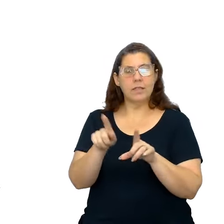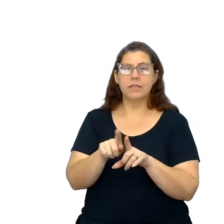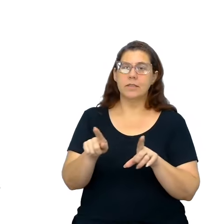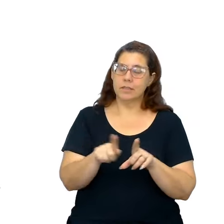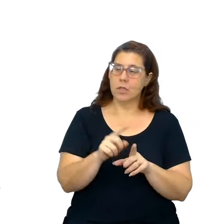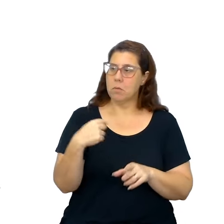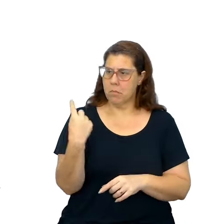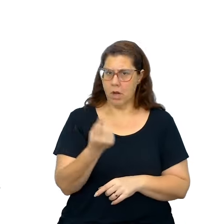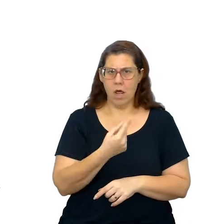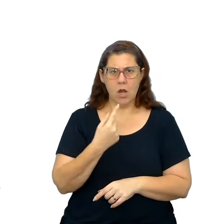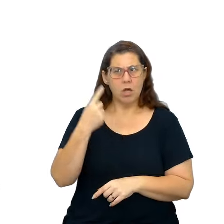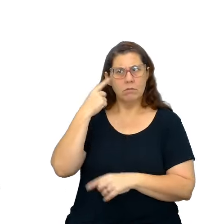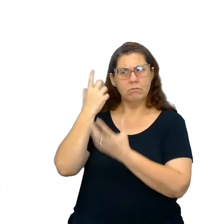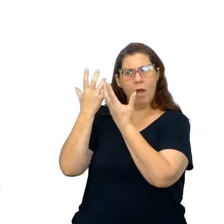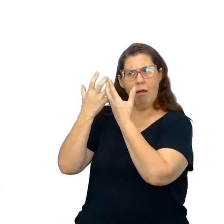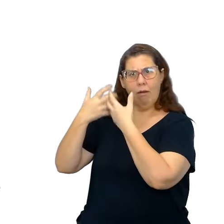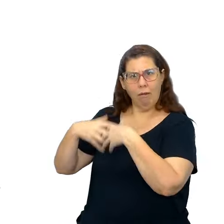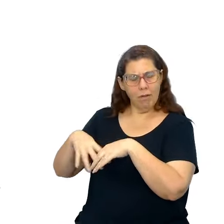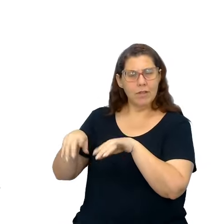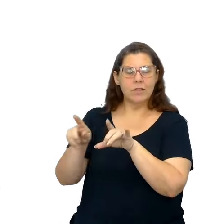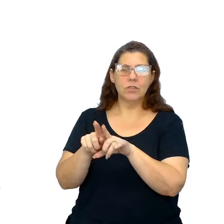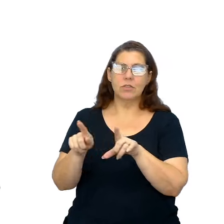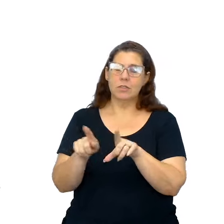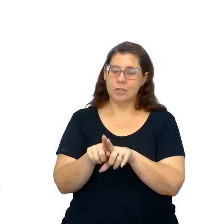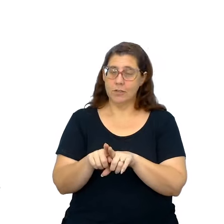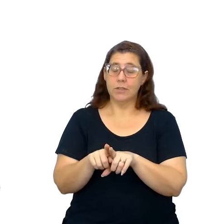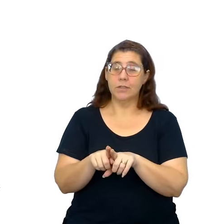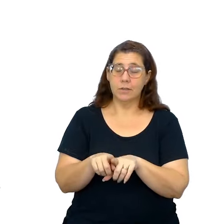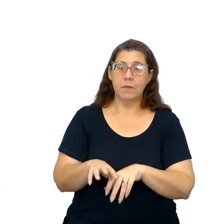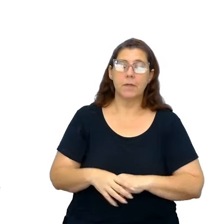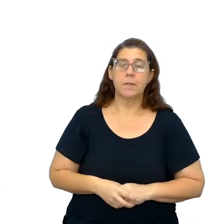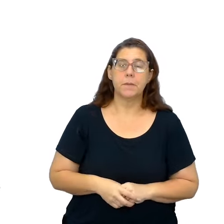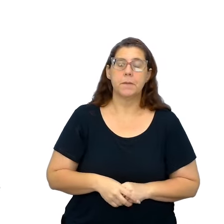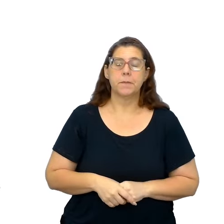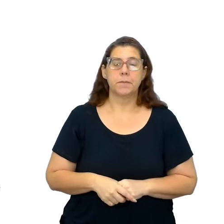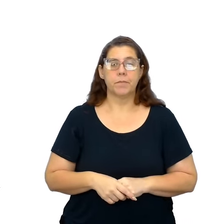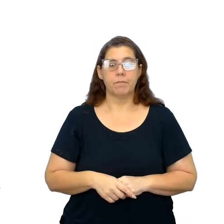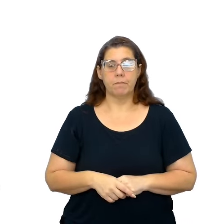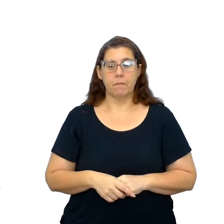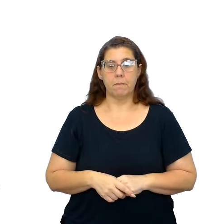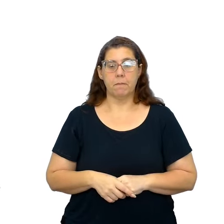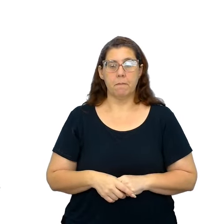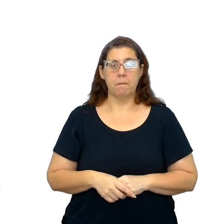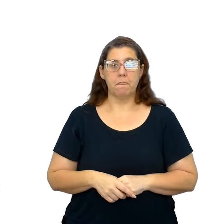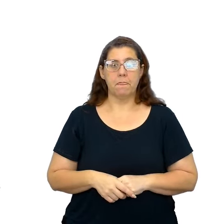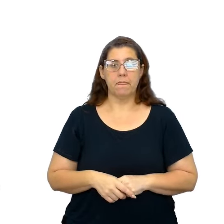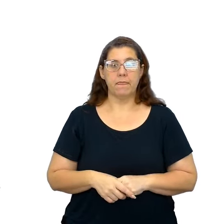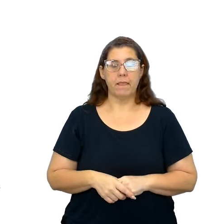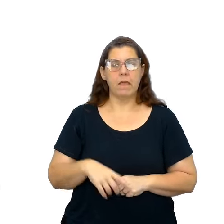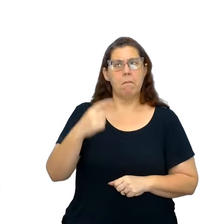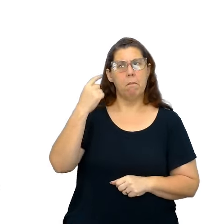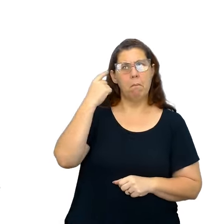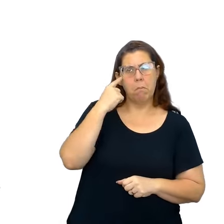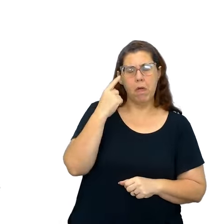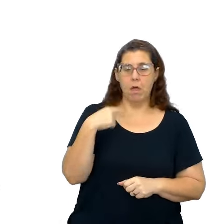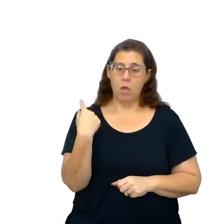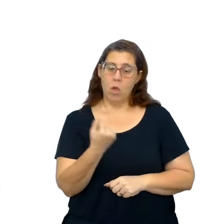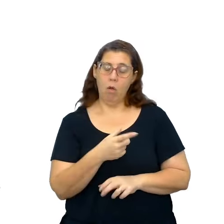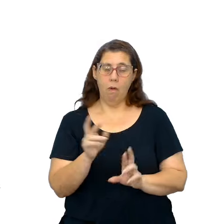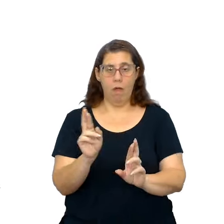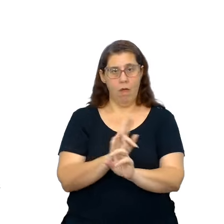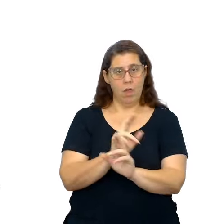para a nossa autorreflexão também, né? E, inclusive, eu diria que, pensando na nossa relação